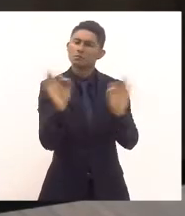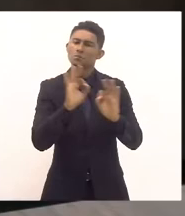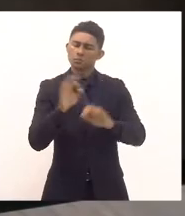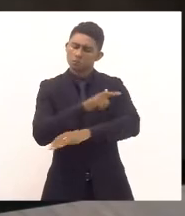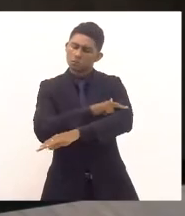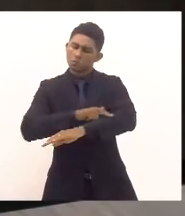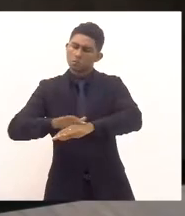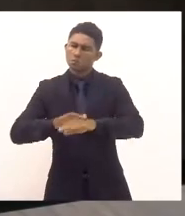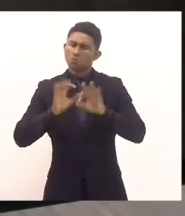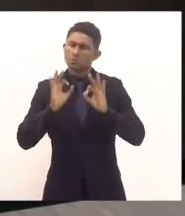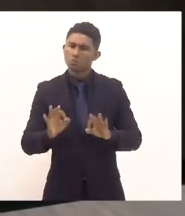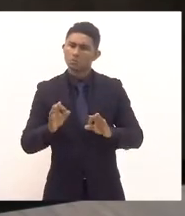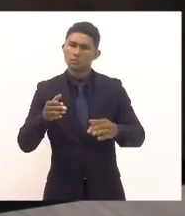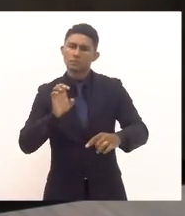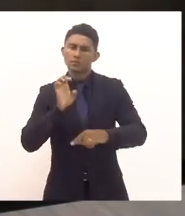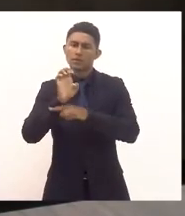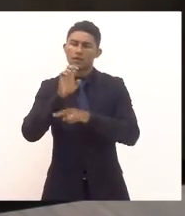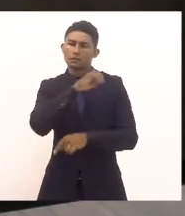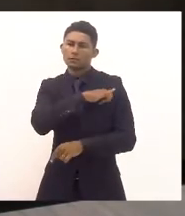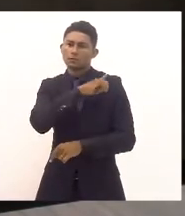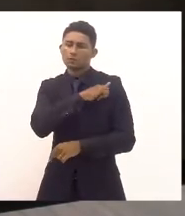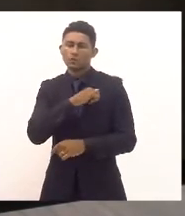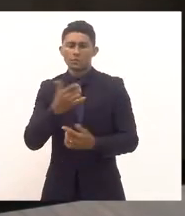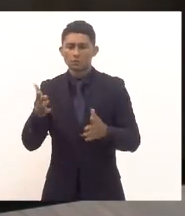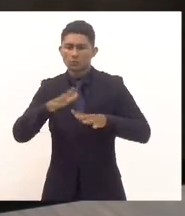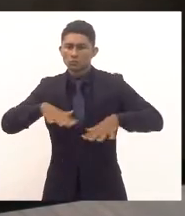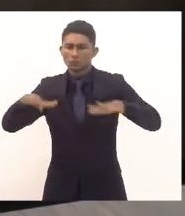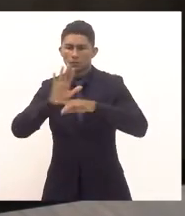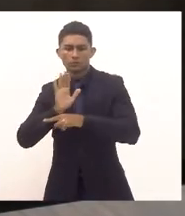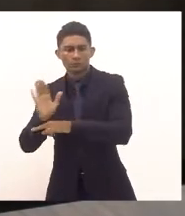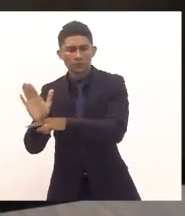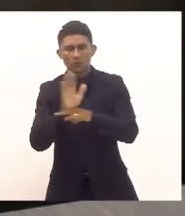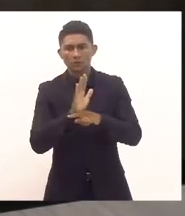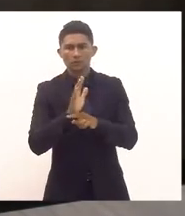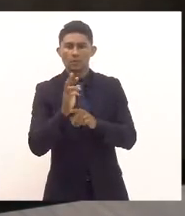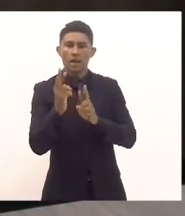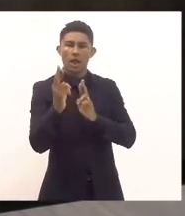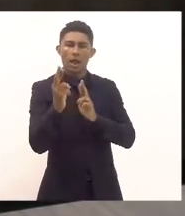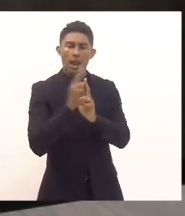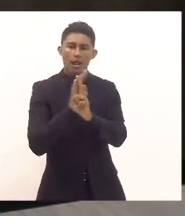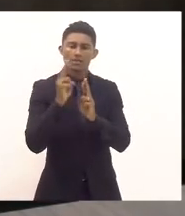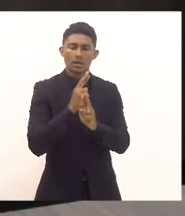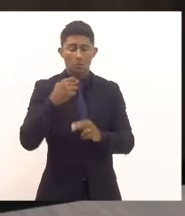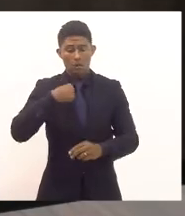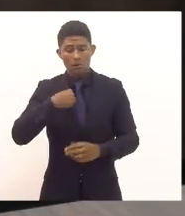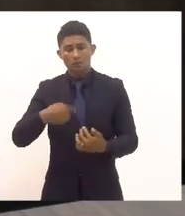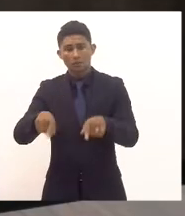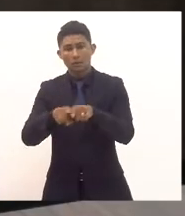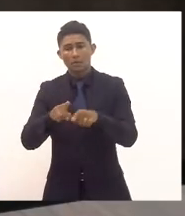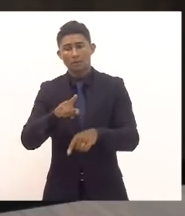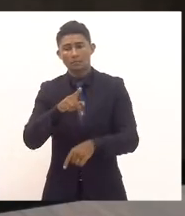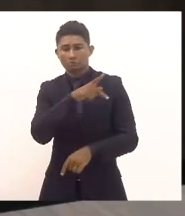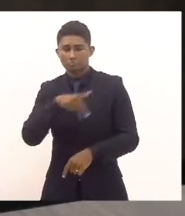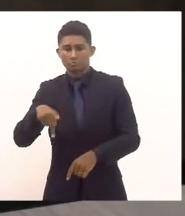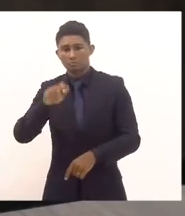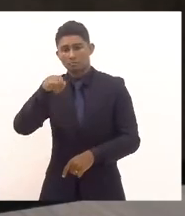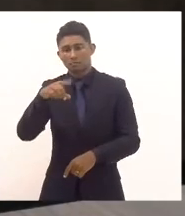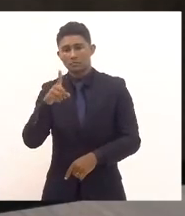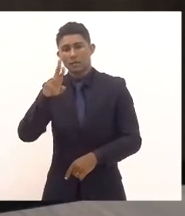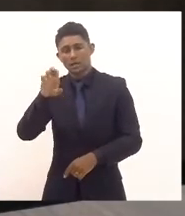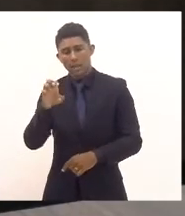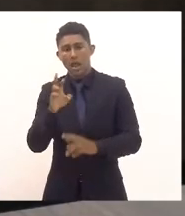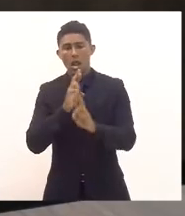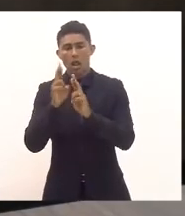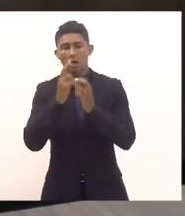e defesa dos interesses do Estado do Rio de Janeiro então a minha relação com presidente André Ceciliano vai muito bem Vai como